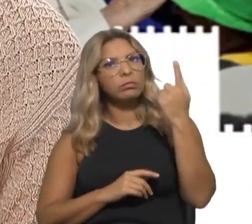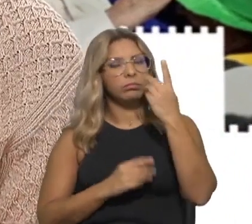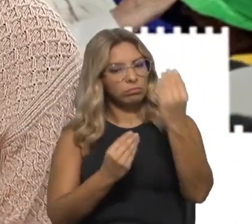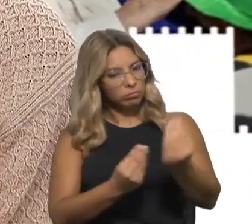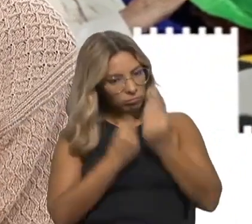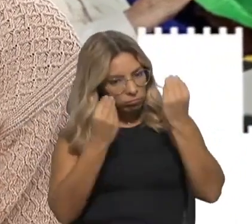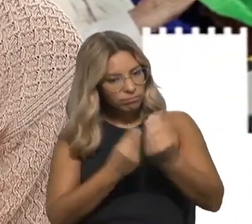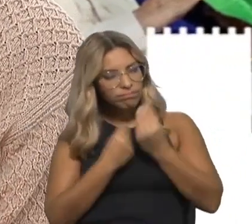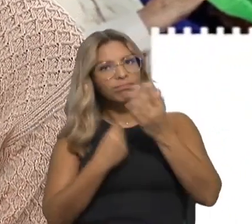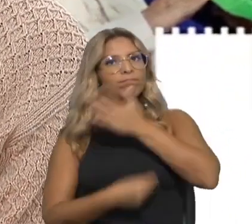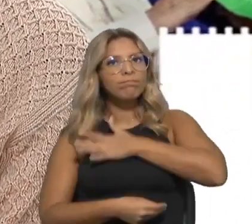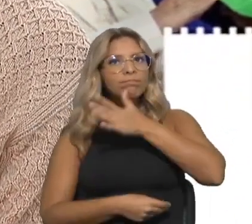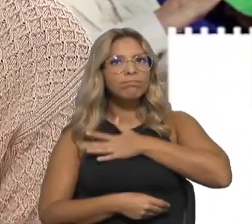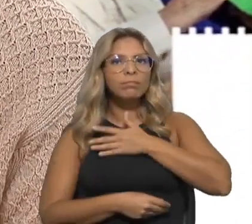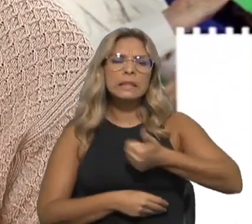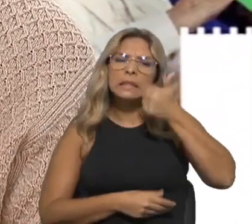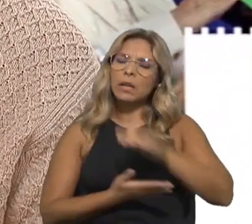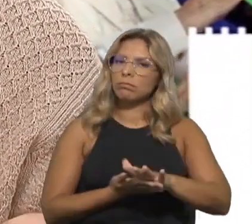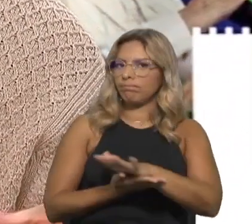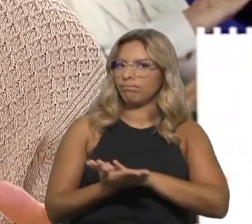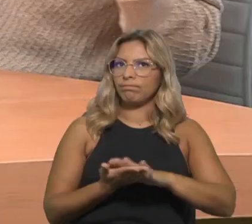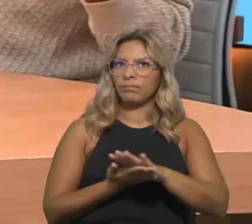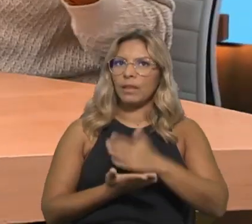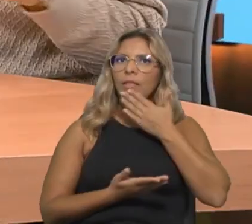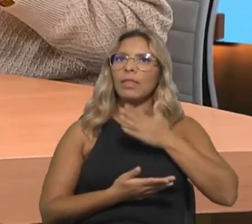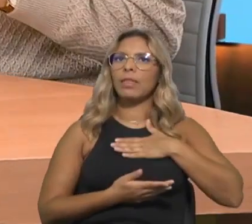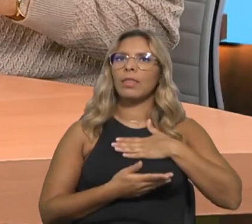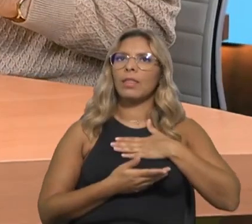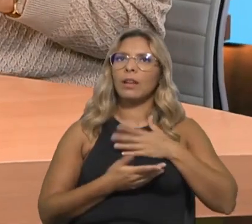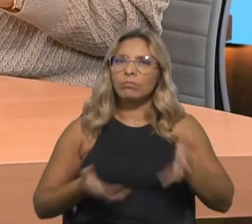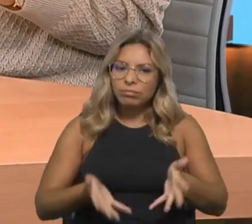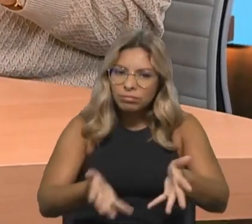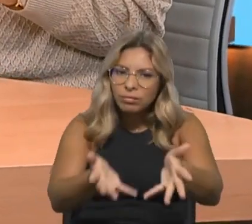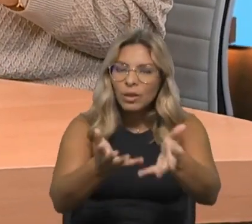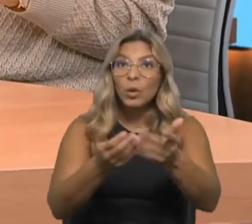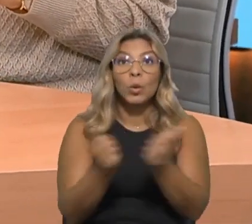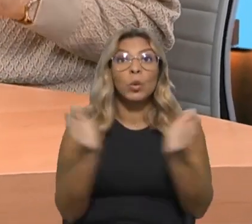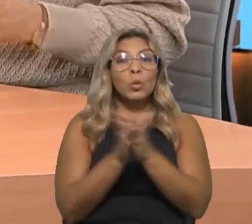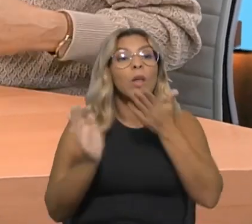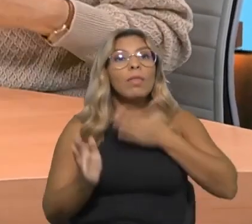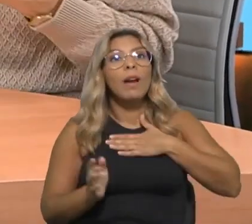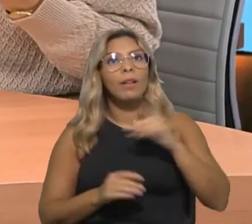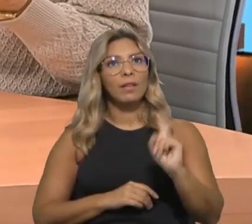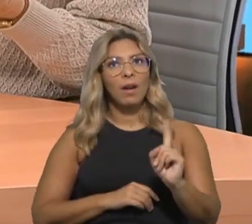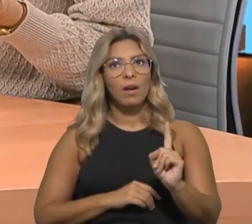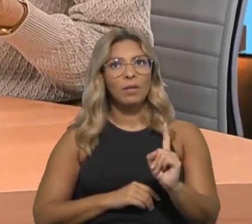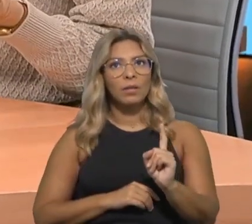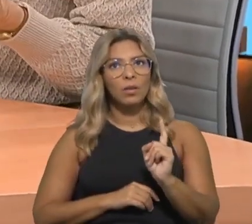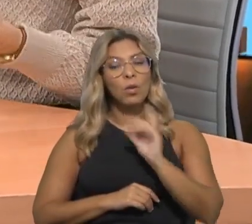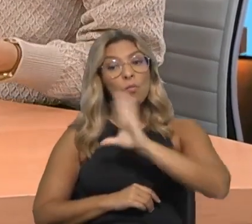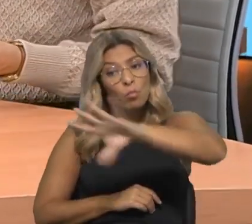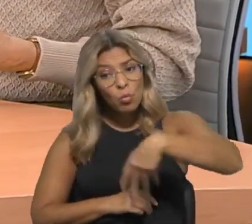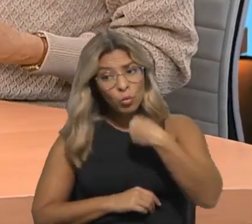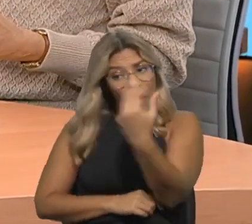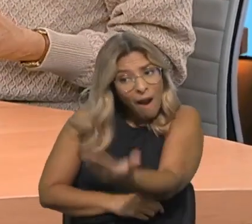transmitiram o essencial e me deram asas para voar eles não me transmitiram tudo Uhum é que depois o mundo está lá